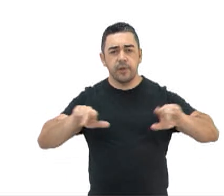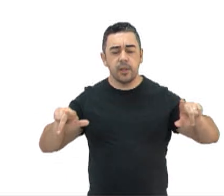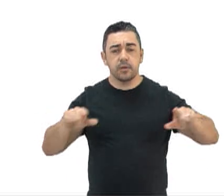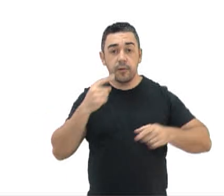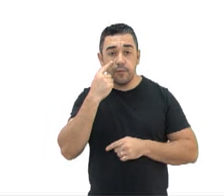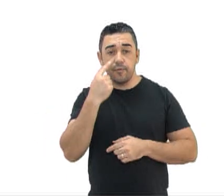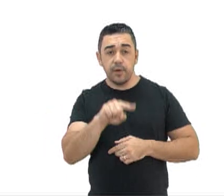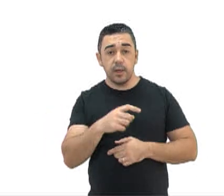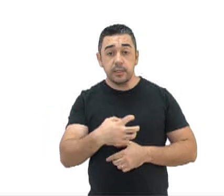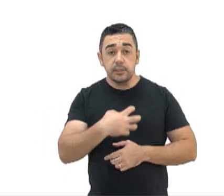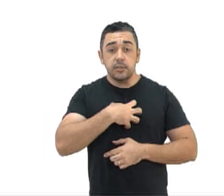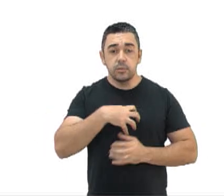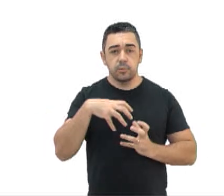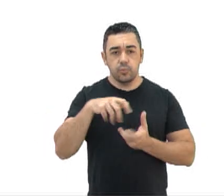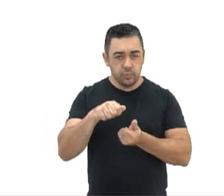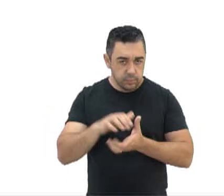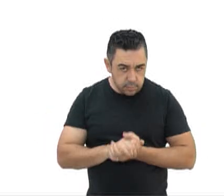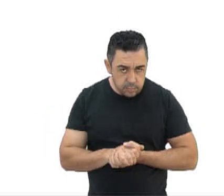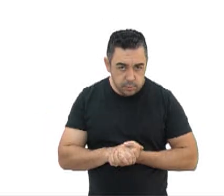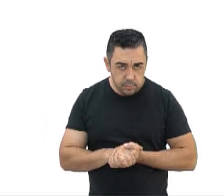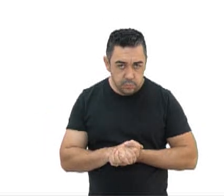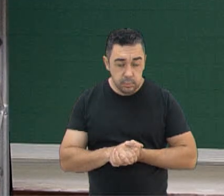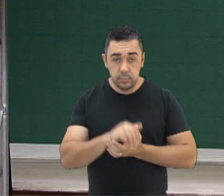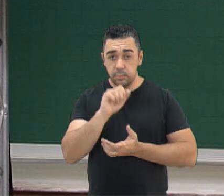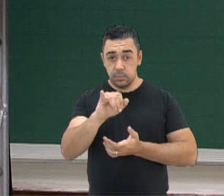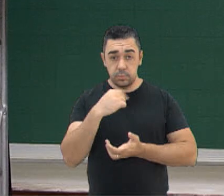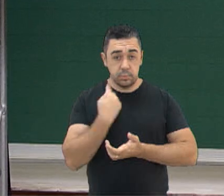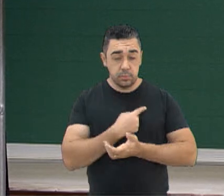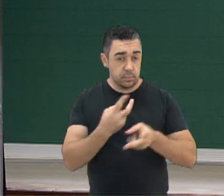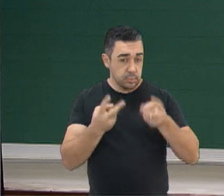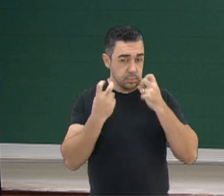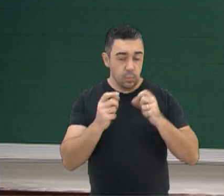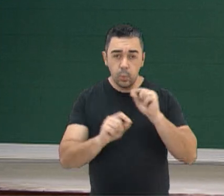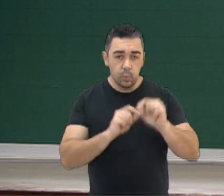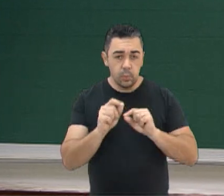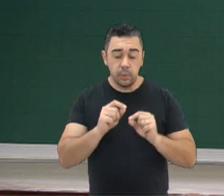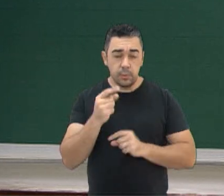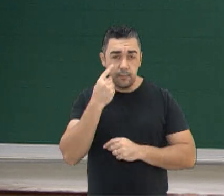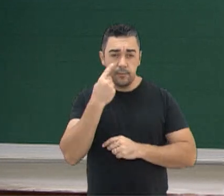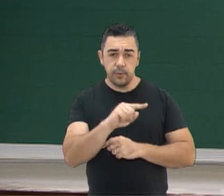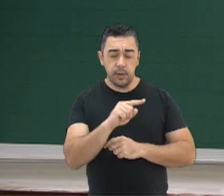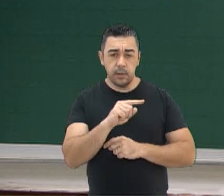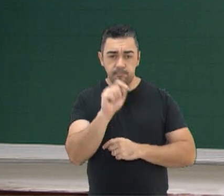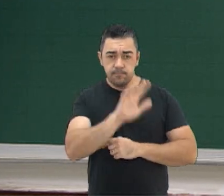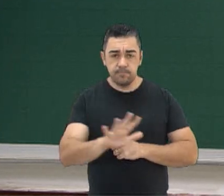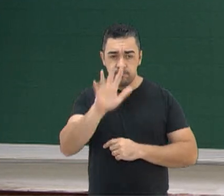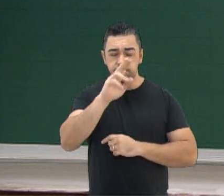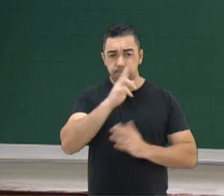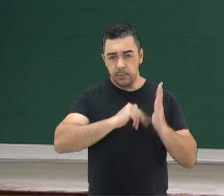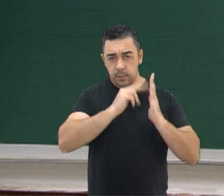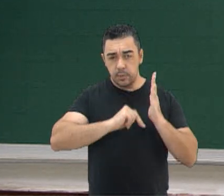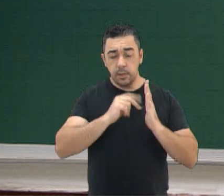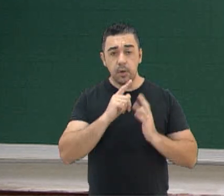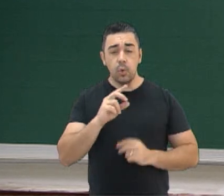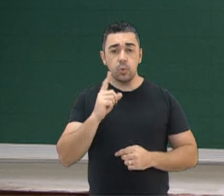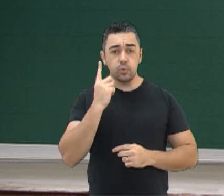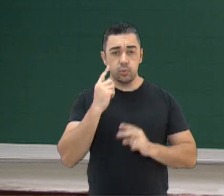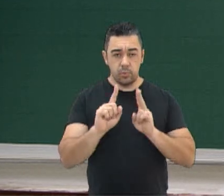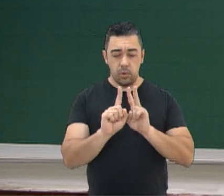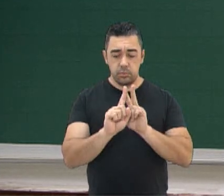ver e sentir o mundo. Se nós levarmos em consideração a imagem, eles estavam indo